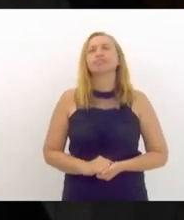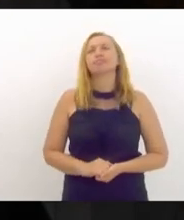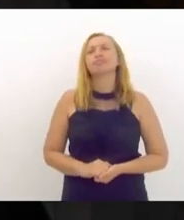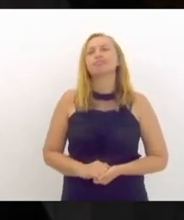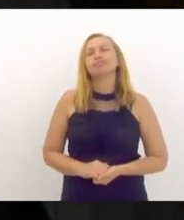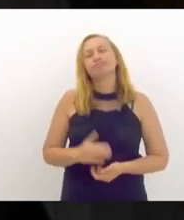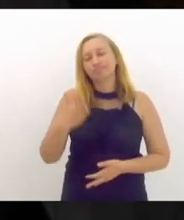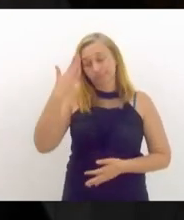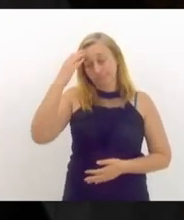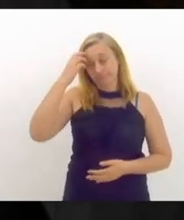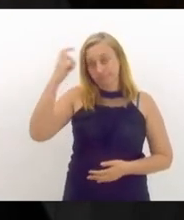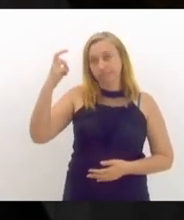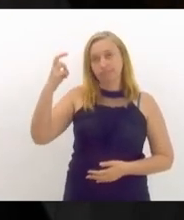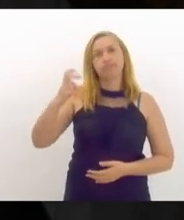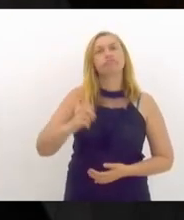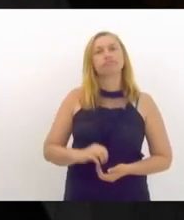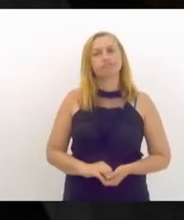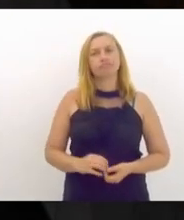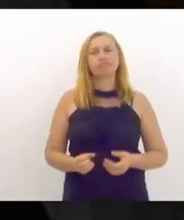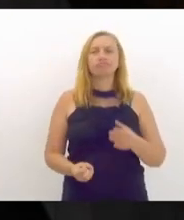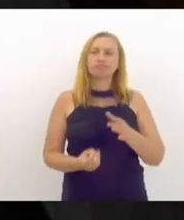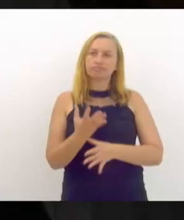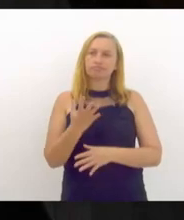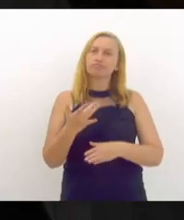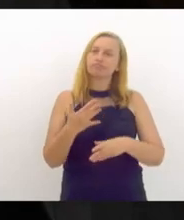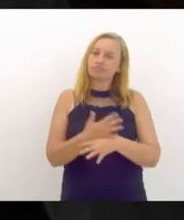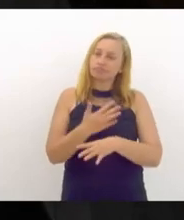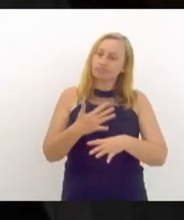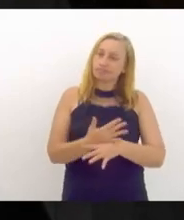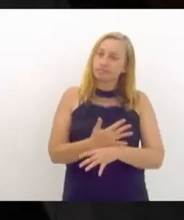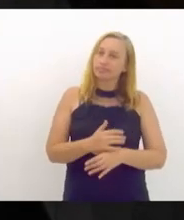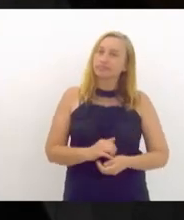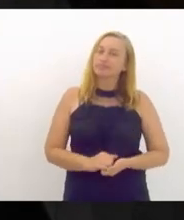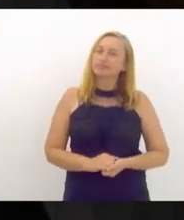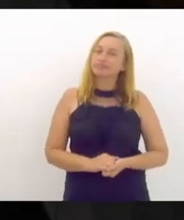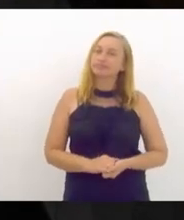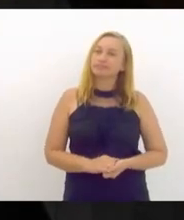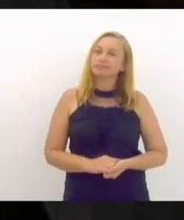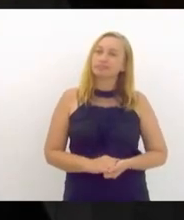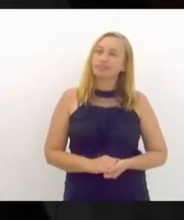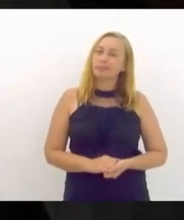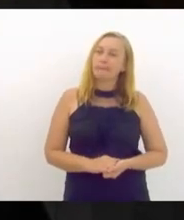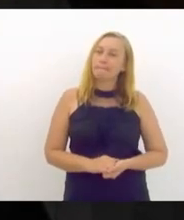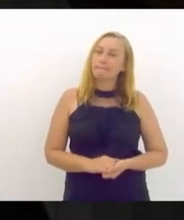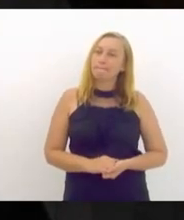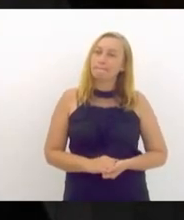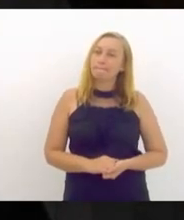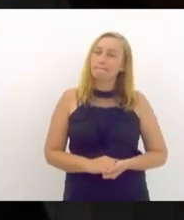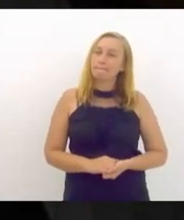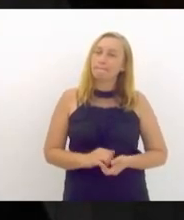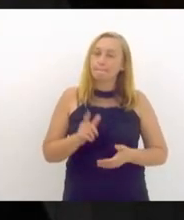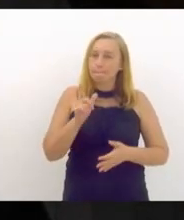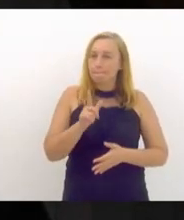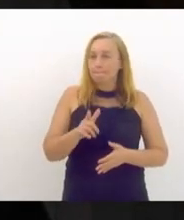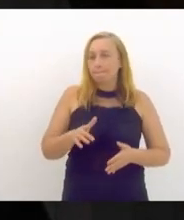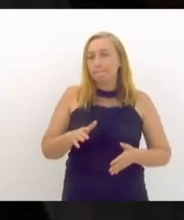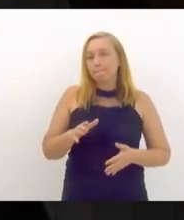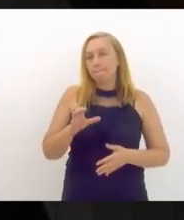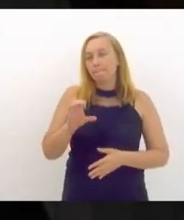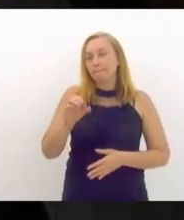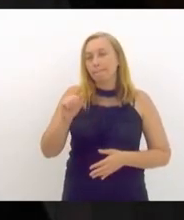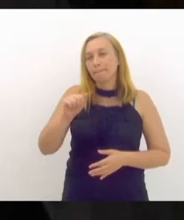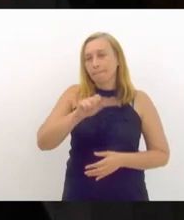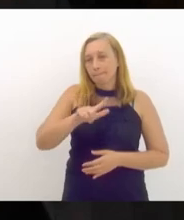muito sábios. Quando construíram essa cidade, eles fizeram o canal da Francisco